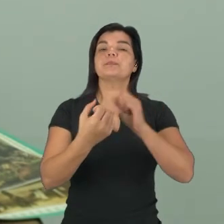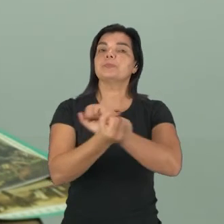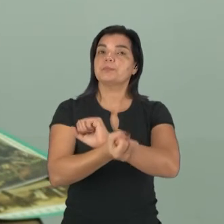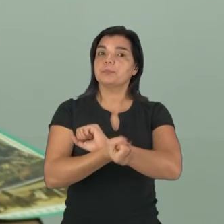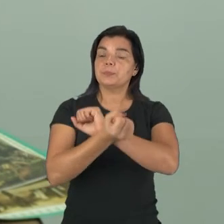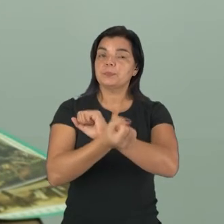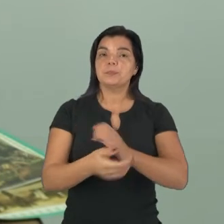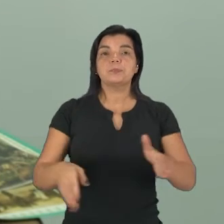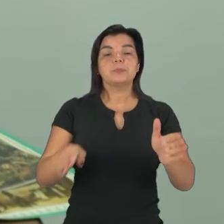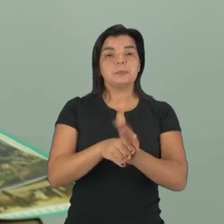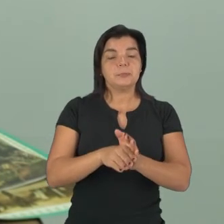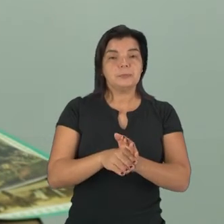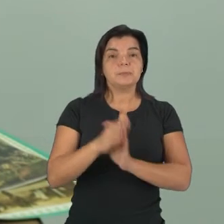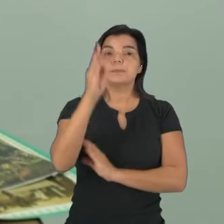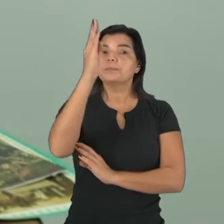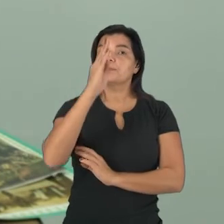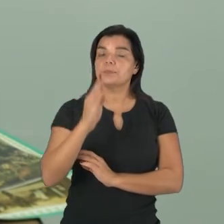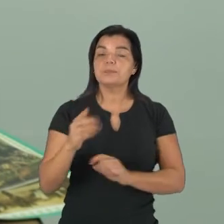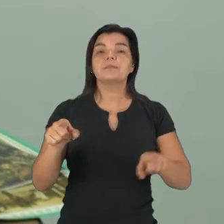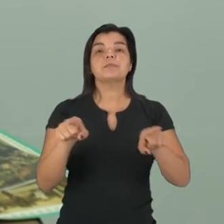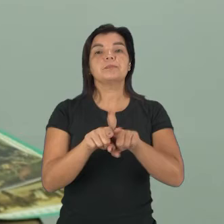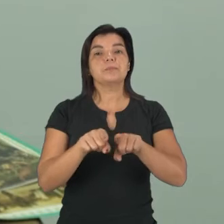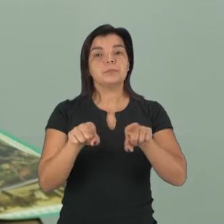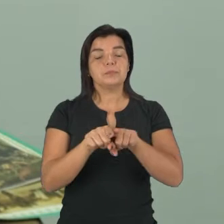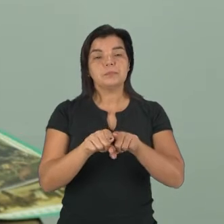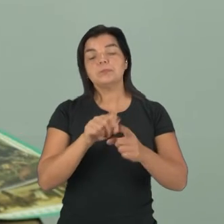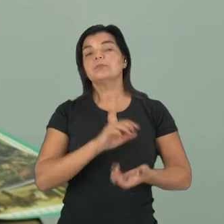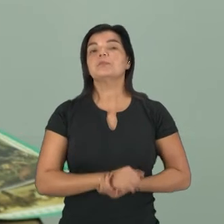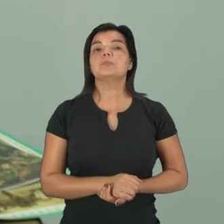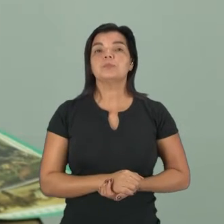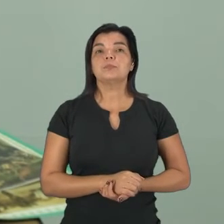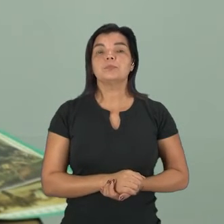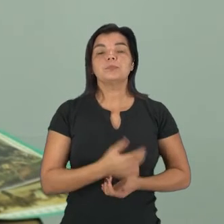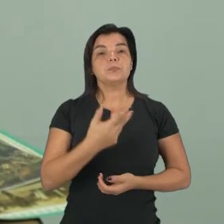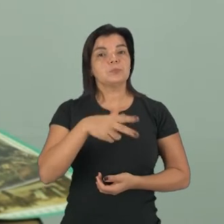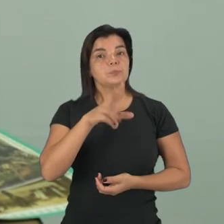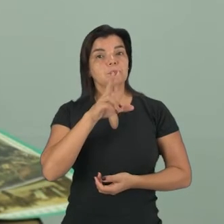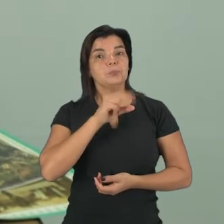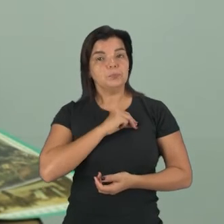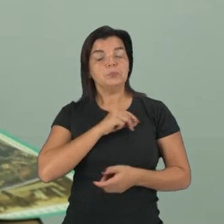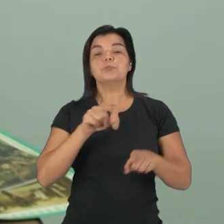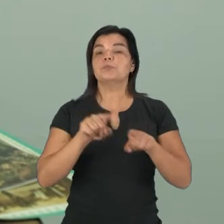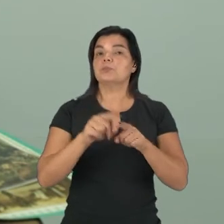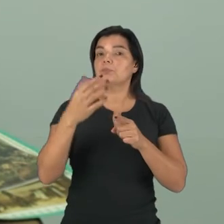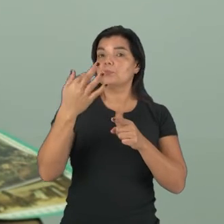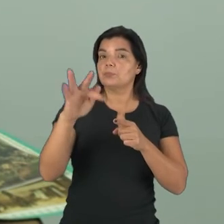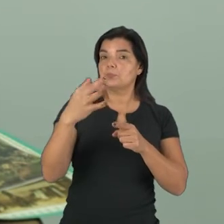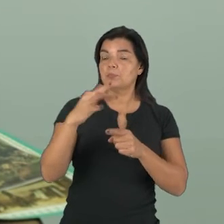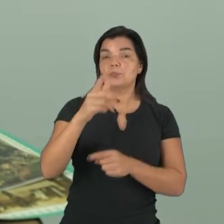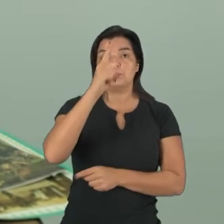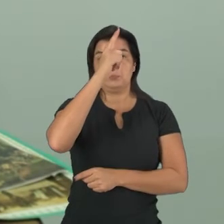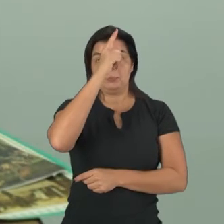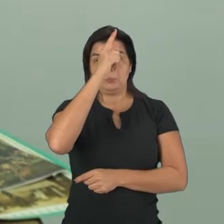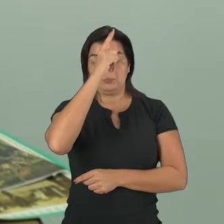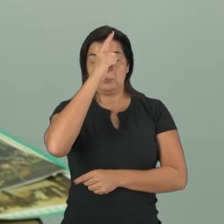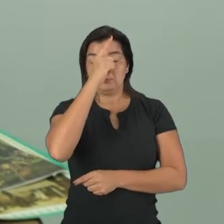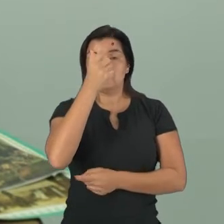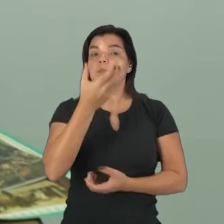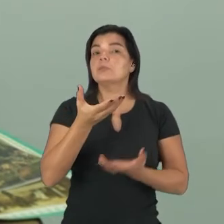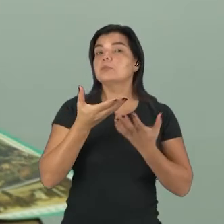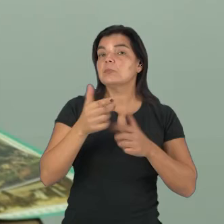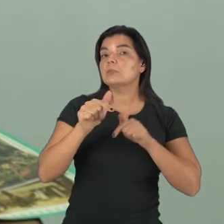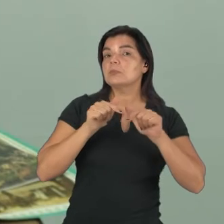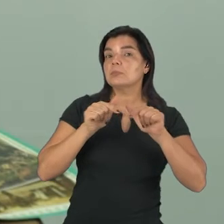escravidão, chegou aqui no Brasil também os espanhóis, os franceses, os alemães em busca de